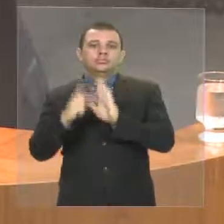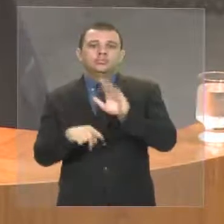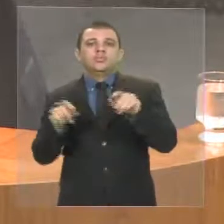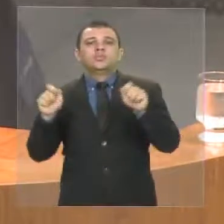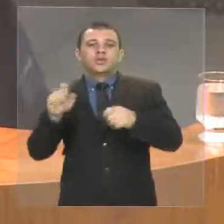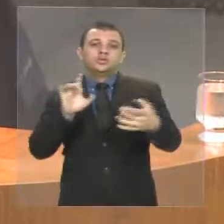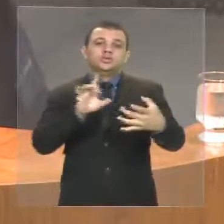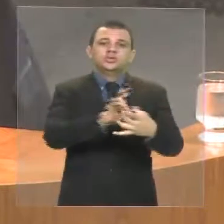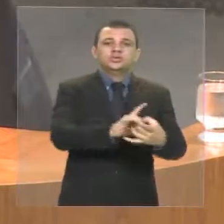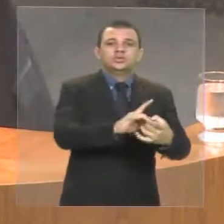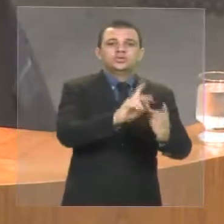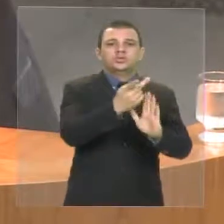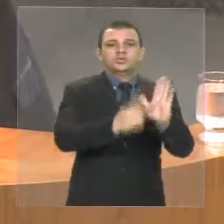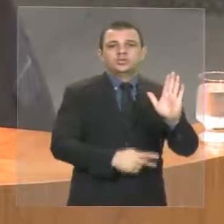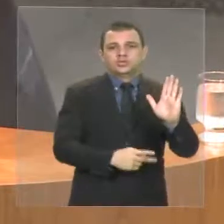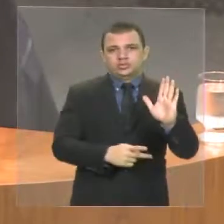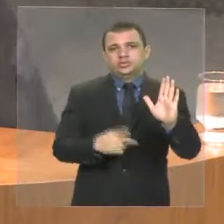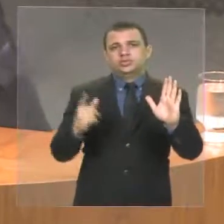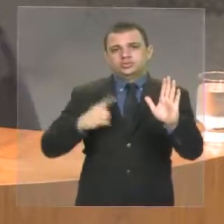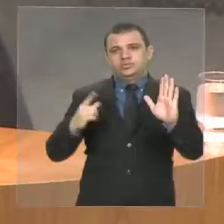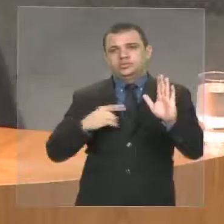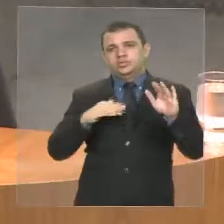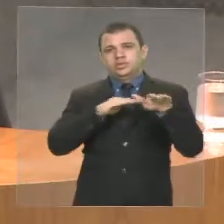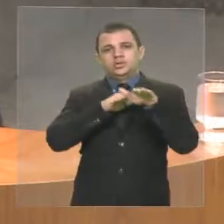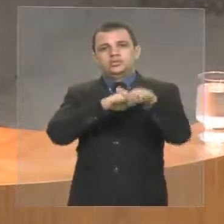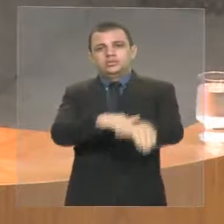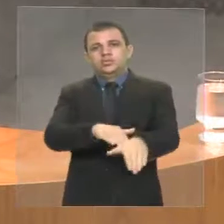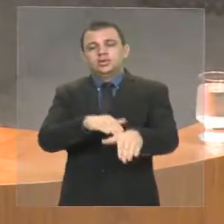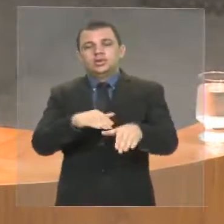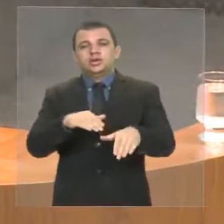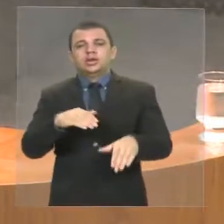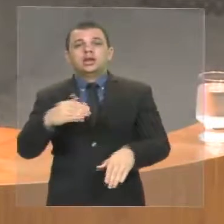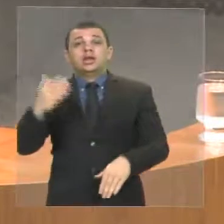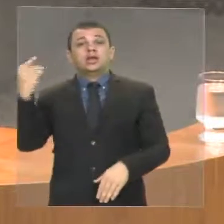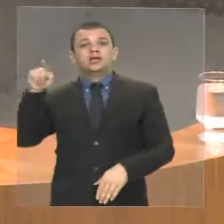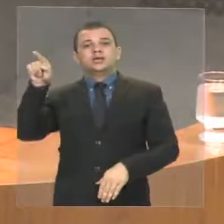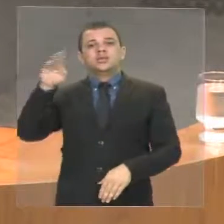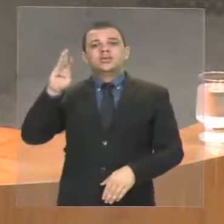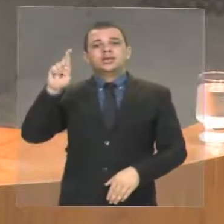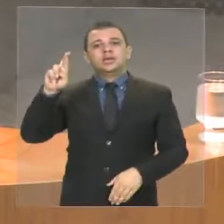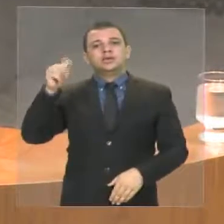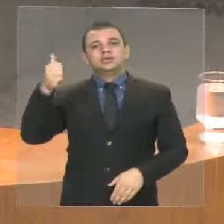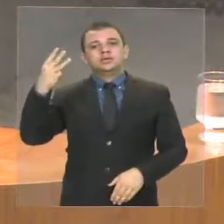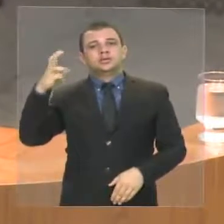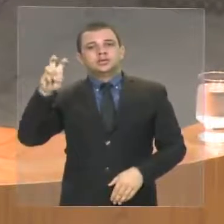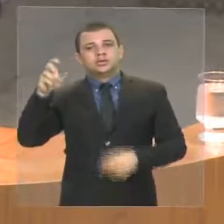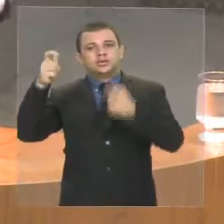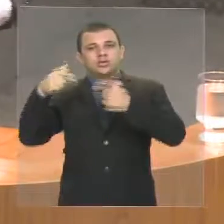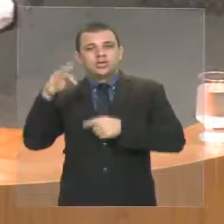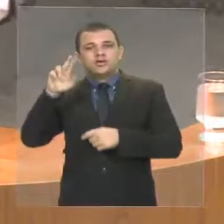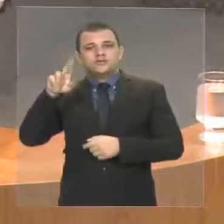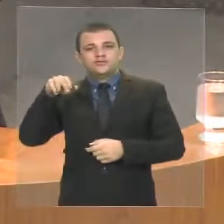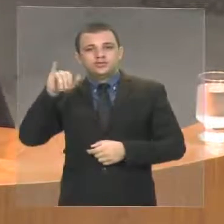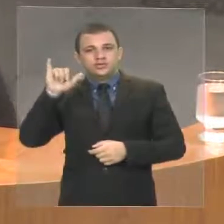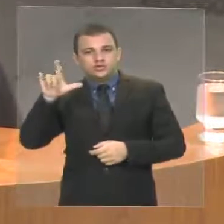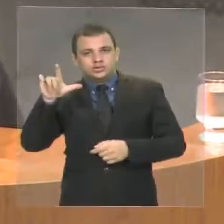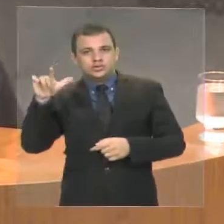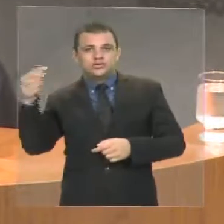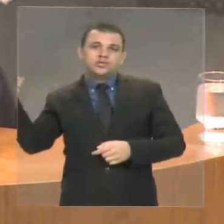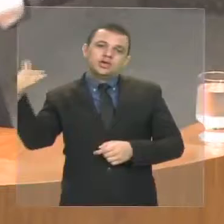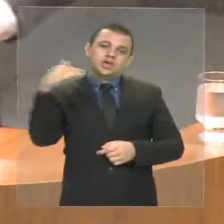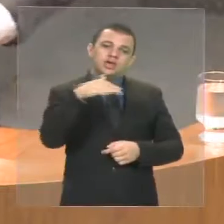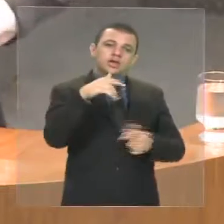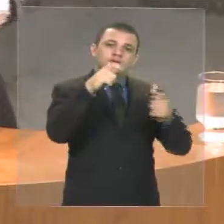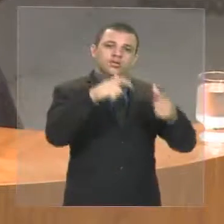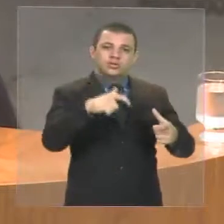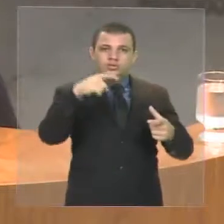projeto do corredor metropolitano. Ele vem, deputada Valéria, desde a BR-135, no funil, passa pelo conjunto São Raimundo,